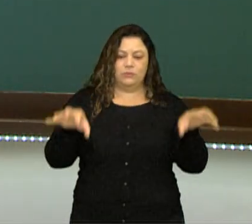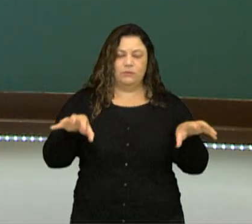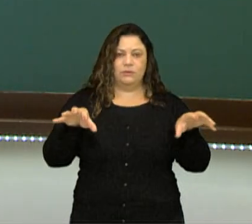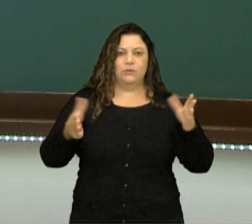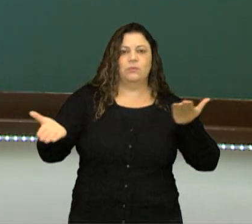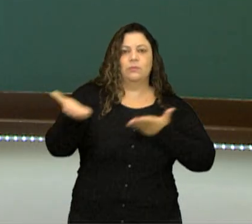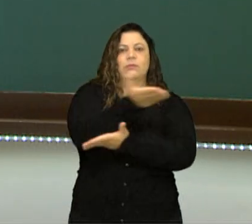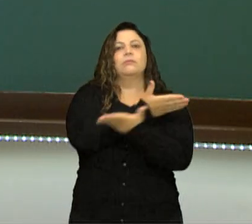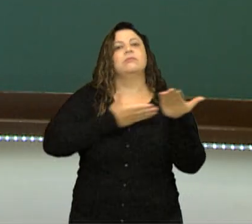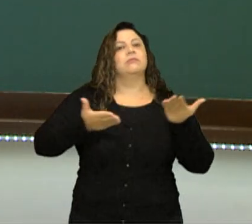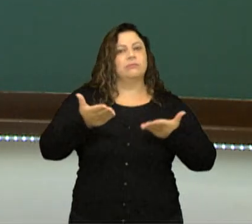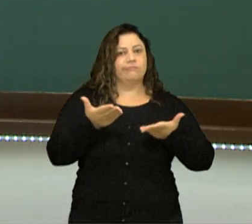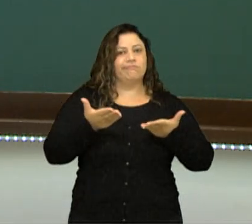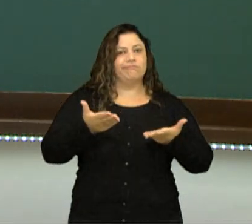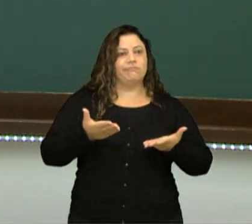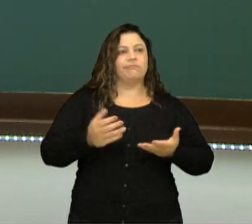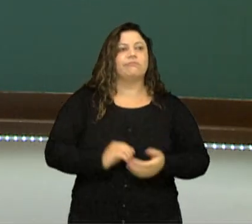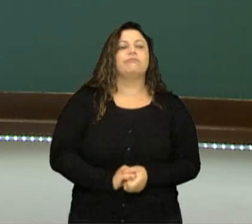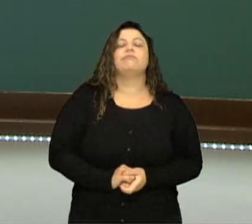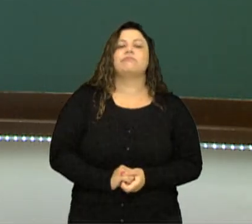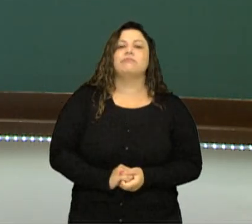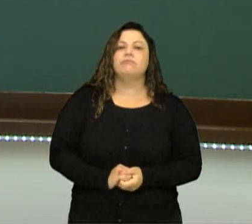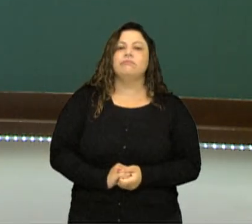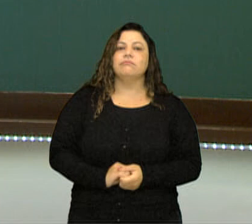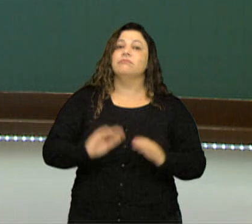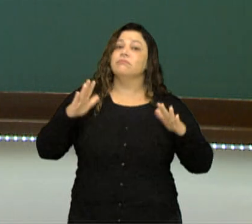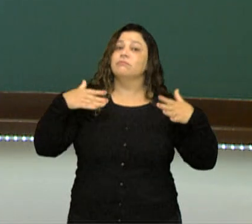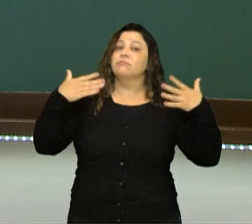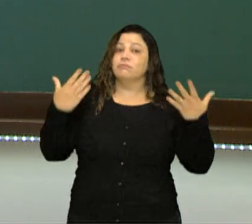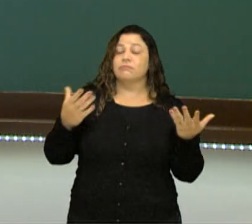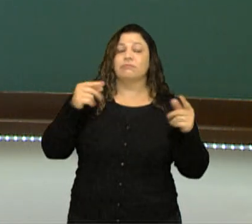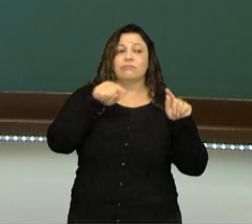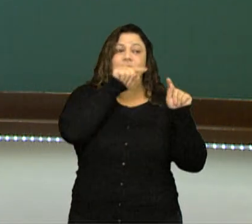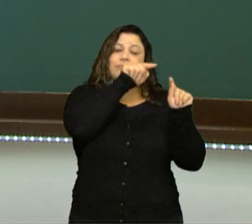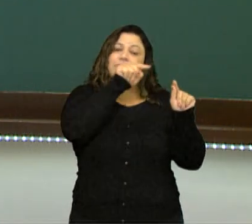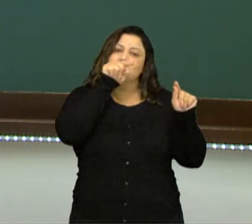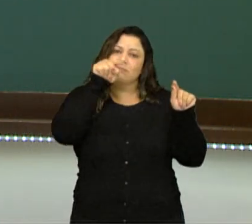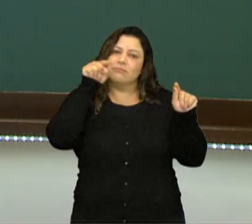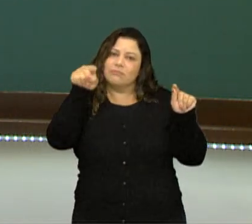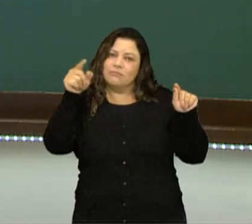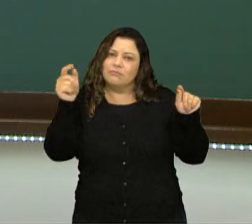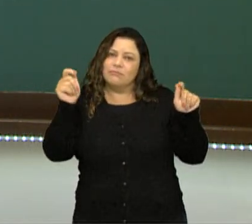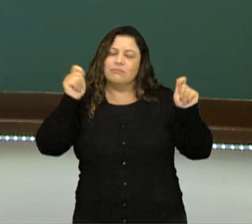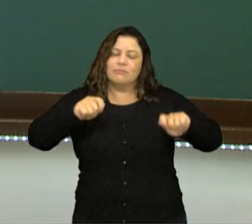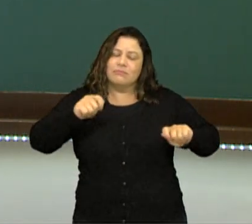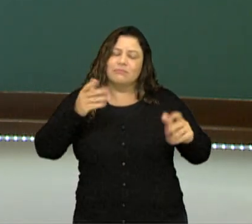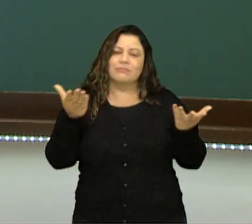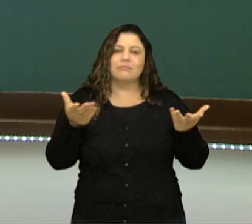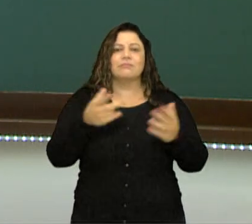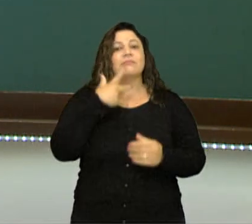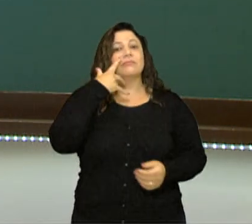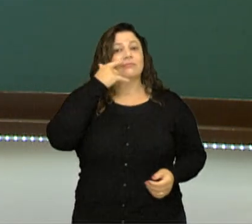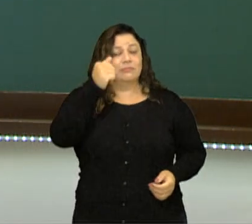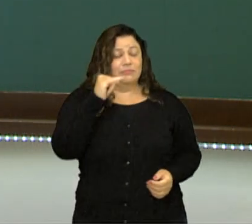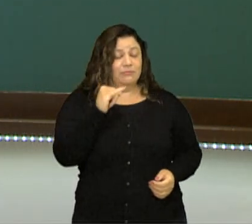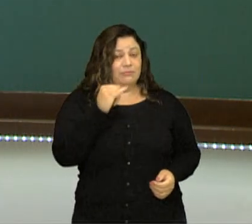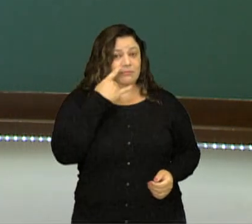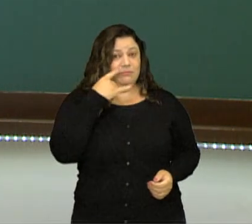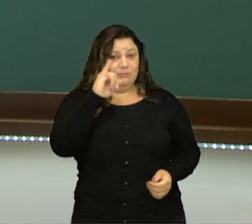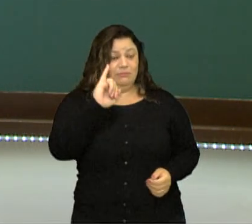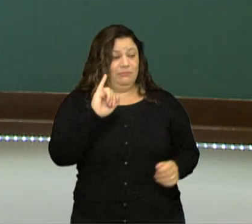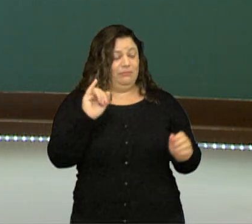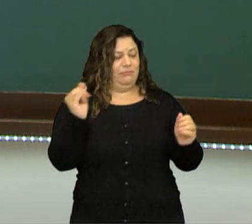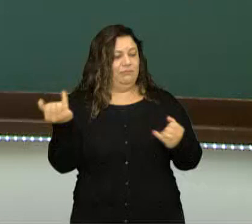transmite, tem esse efeito. Ainda, as reticências sugerem que o pai deu a primeira informação e ela